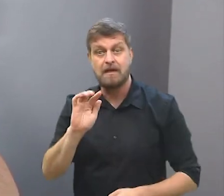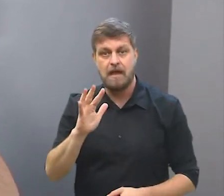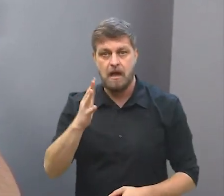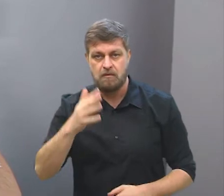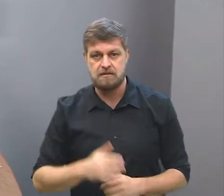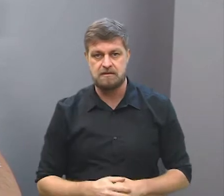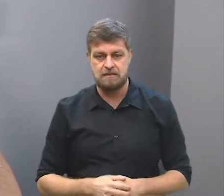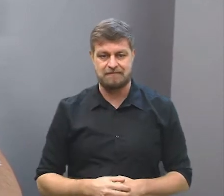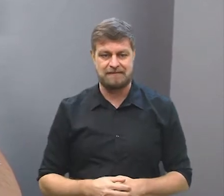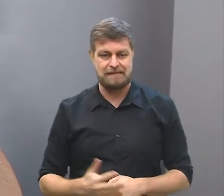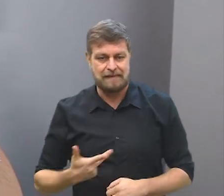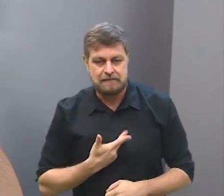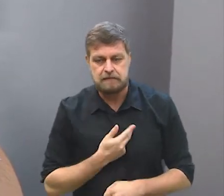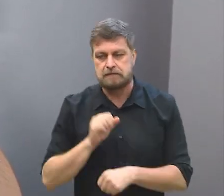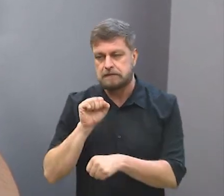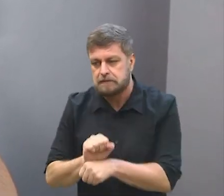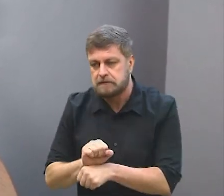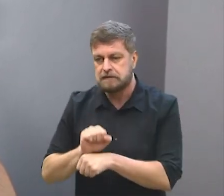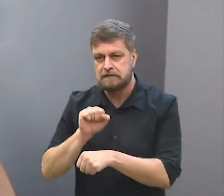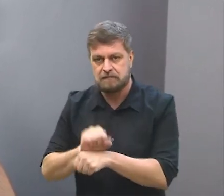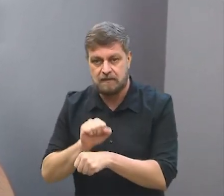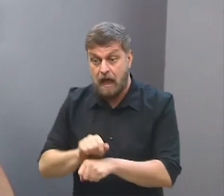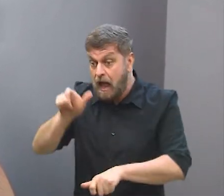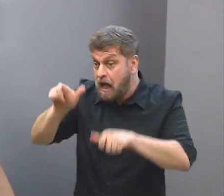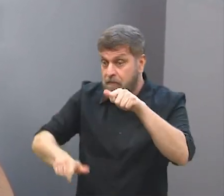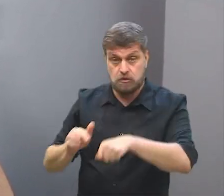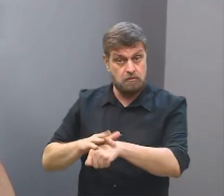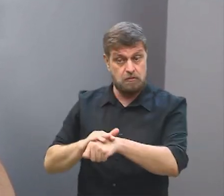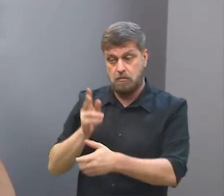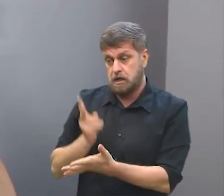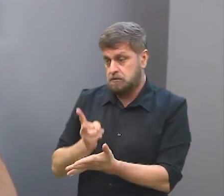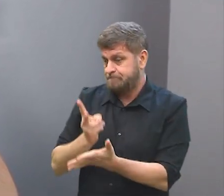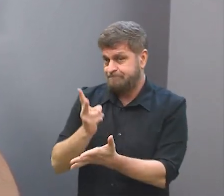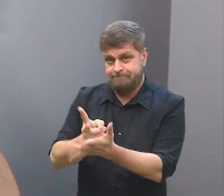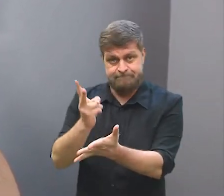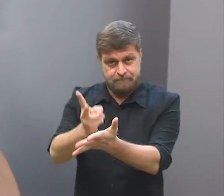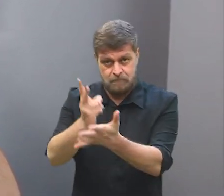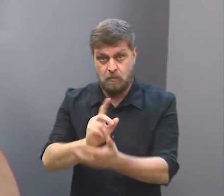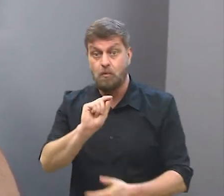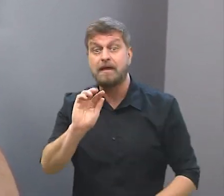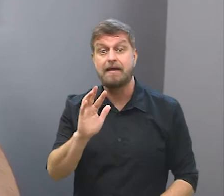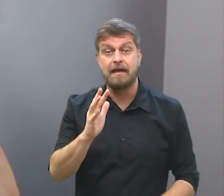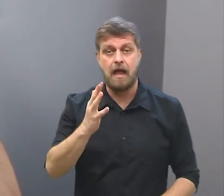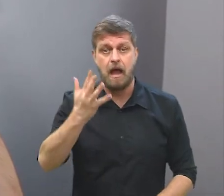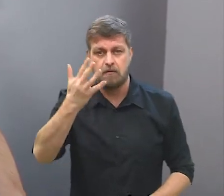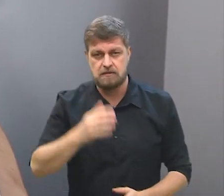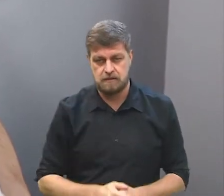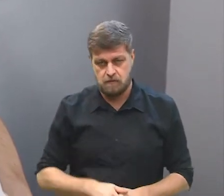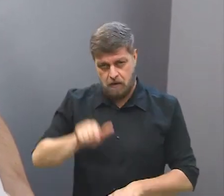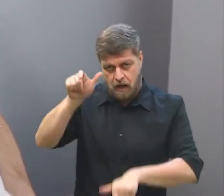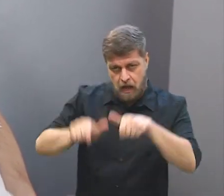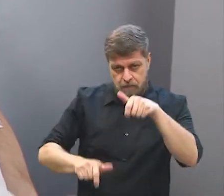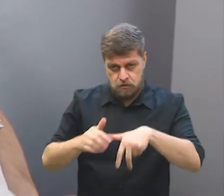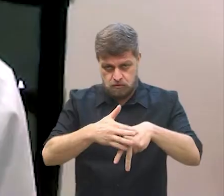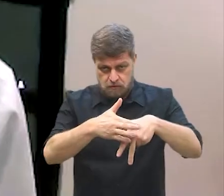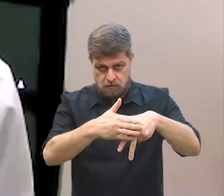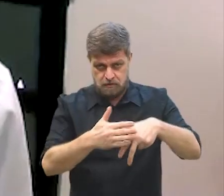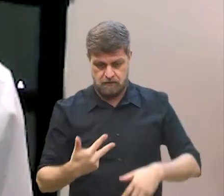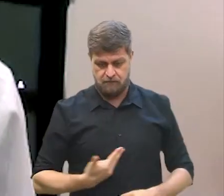seguro, né, de ter uma estrutura que não atende Covid, né? A gente desvia para o outro hospital, para a Casa de